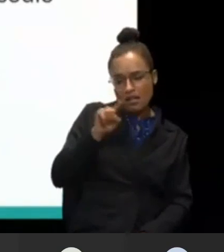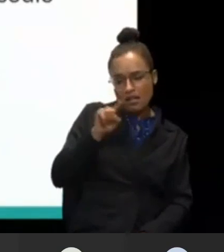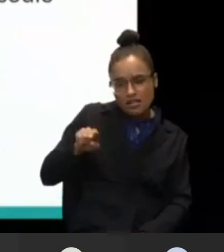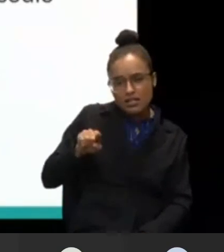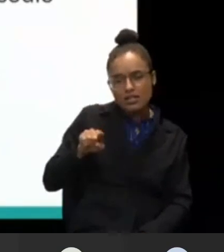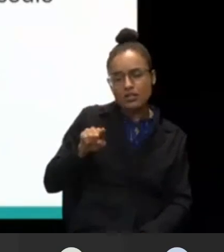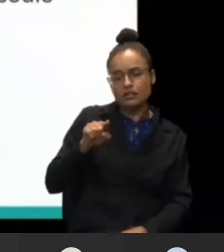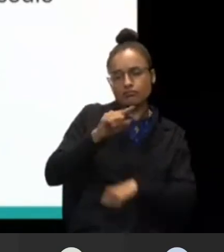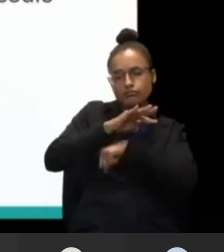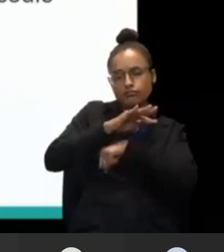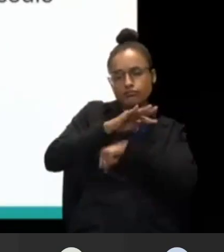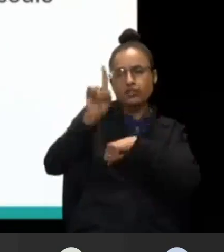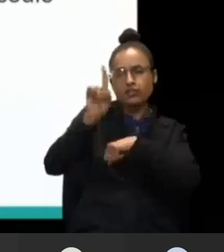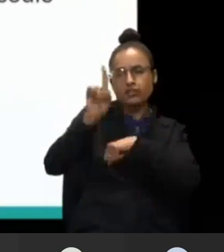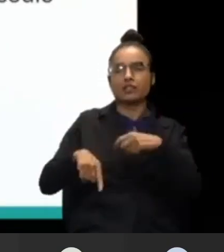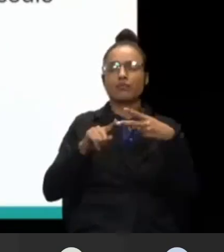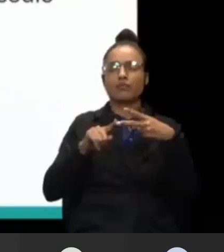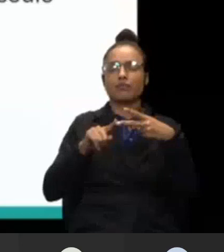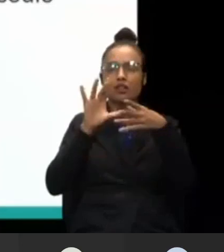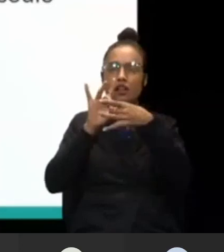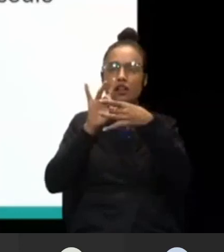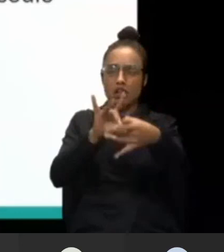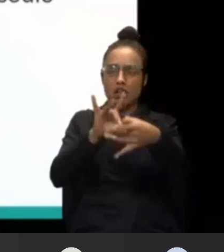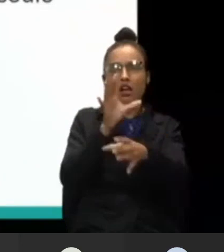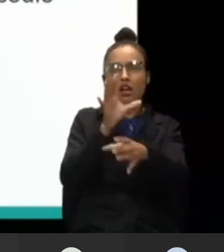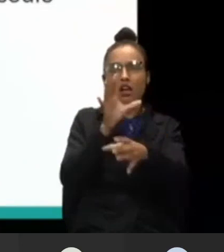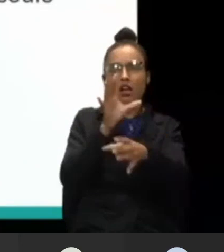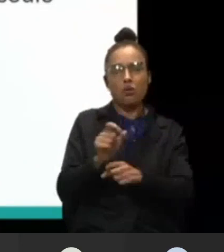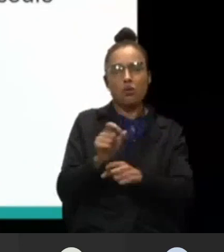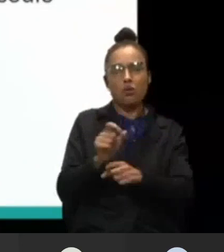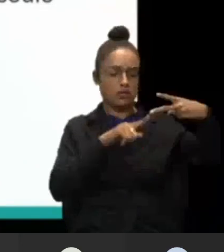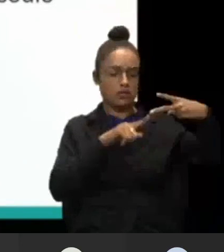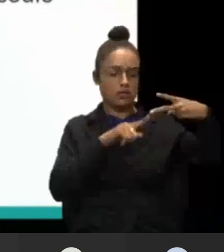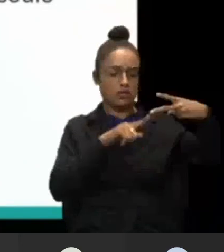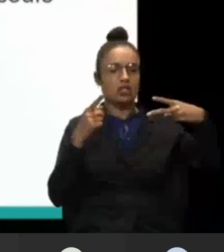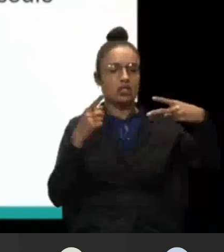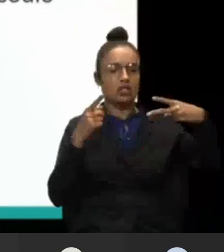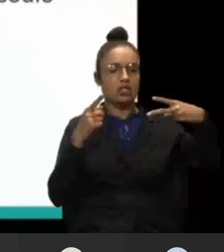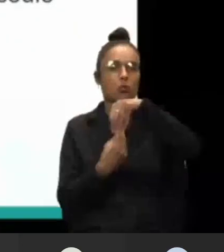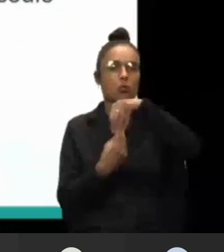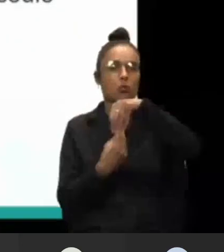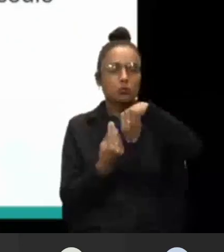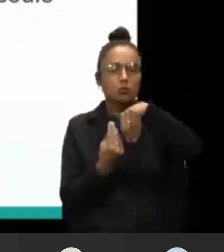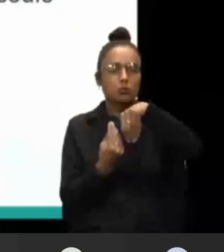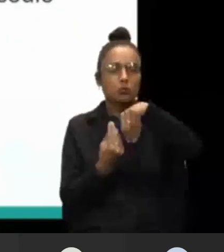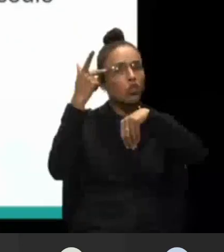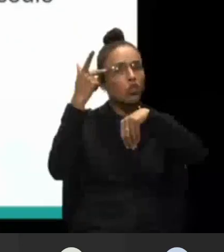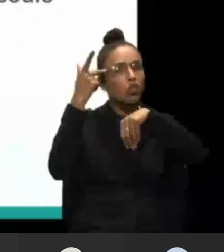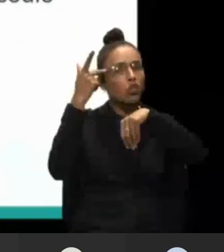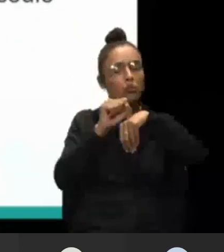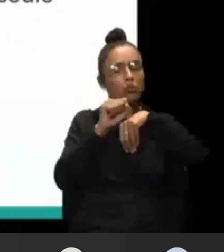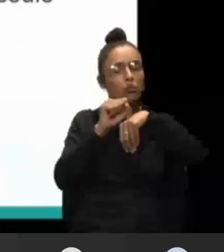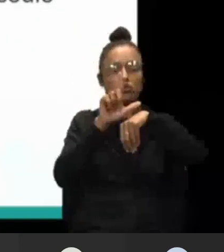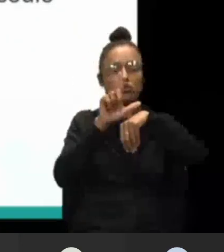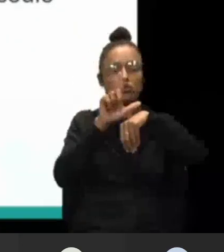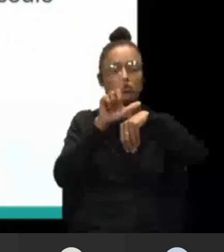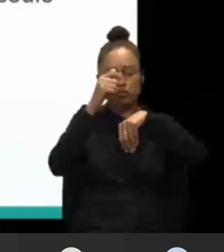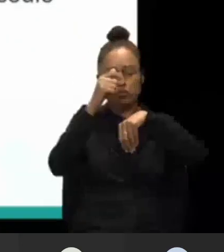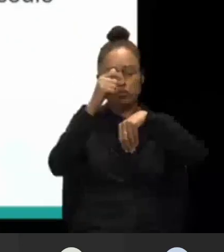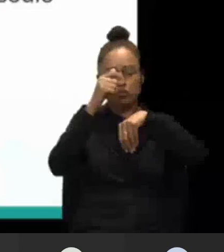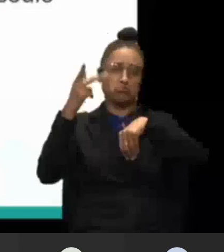temos para o cálculo desse índice. Acidez em solução normal. Esse cálculo também pode ser realizado, a acidez de